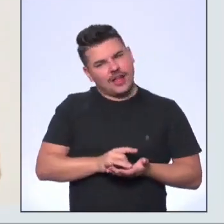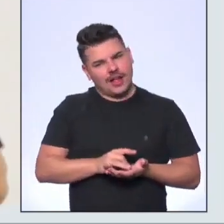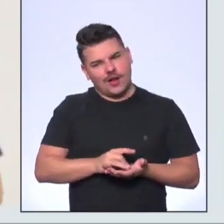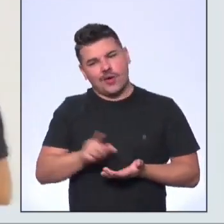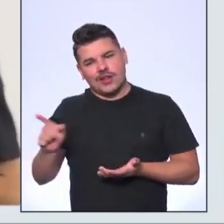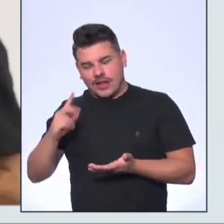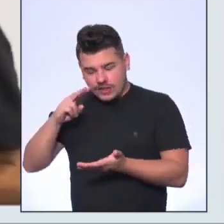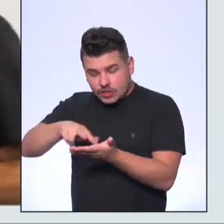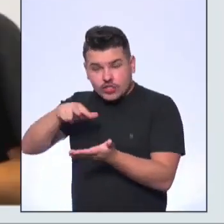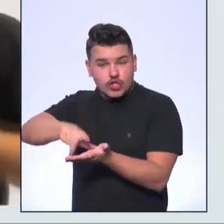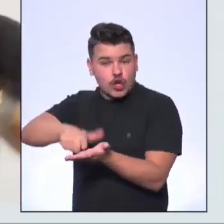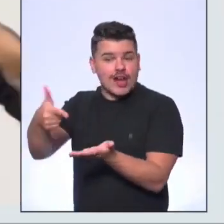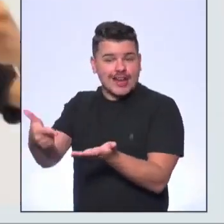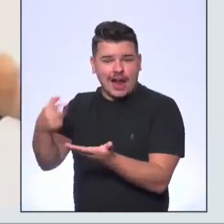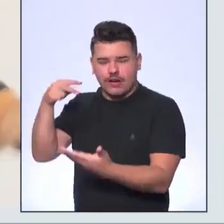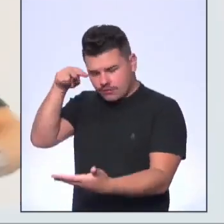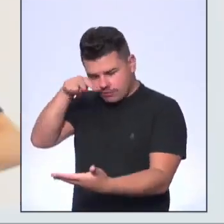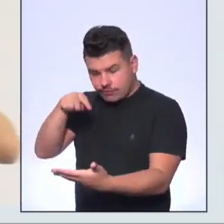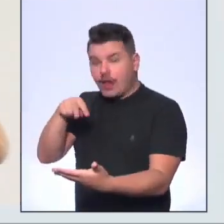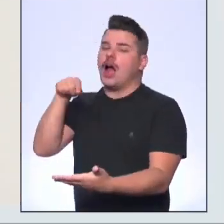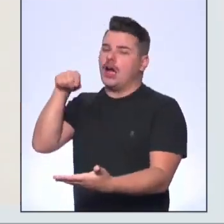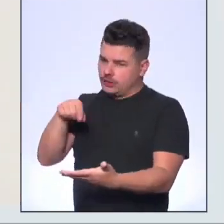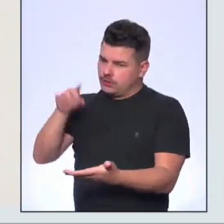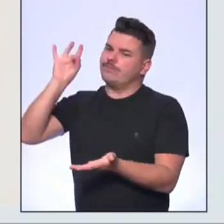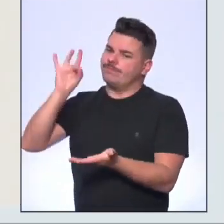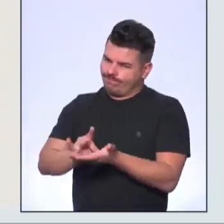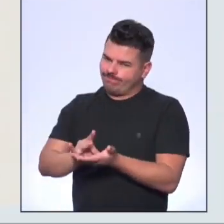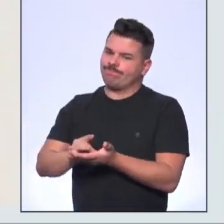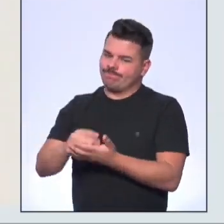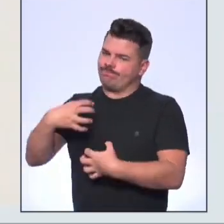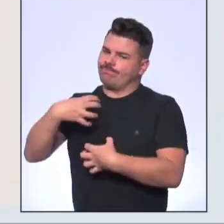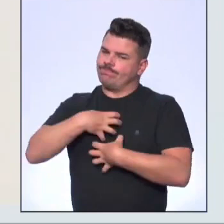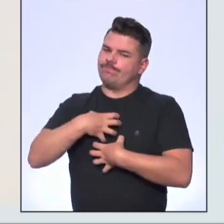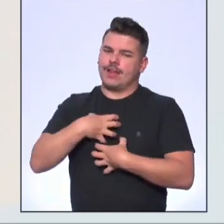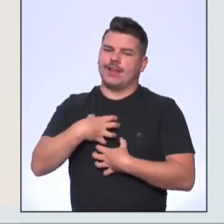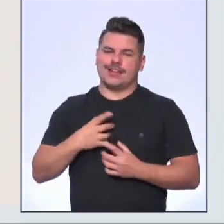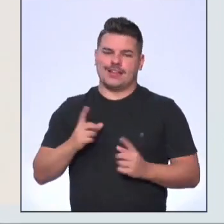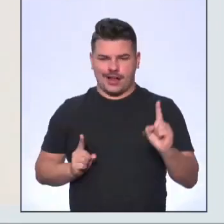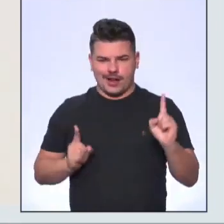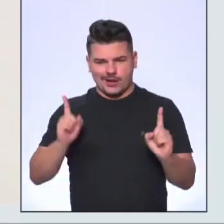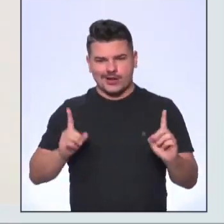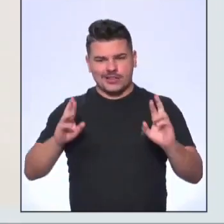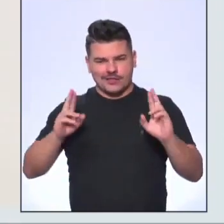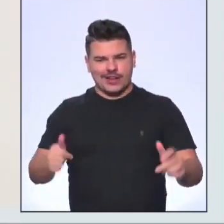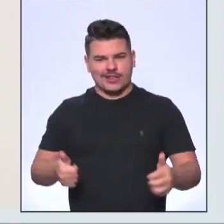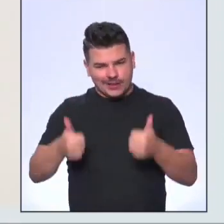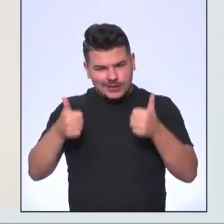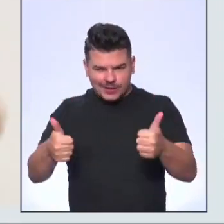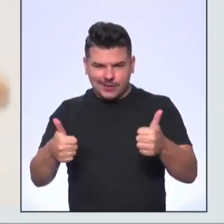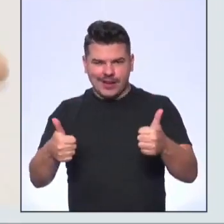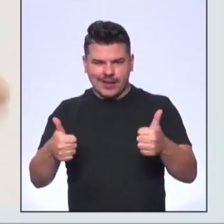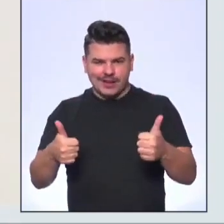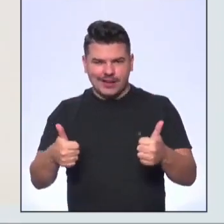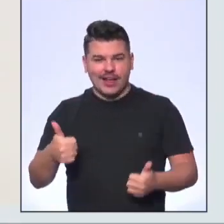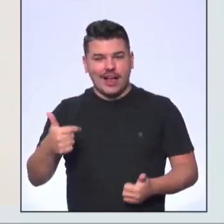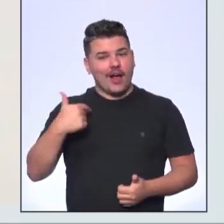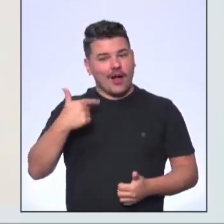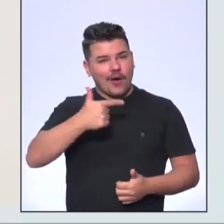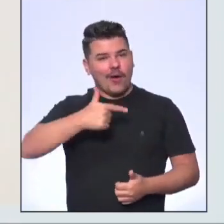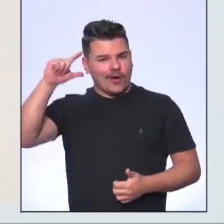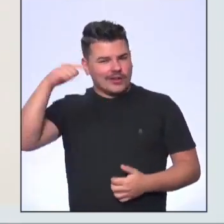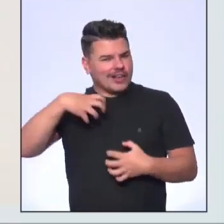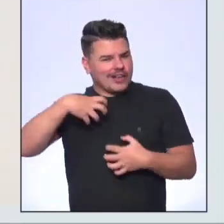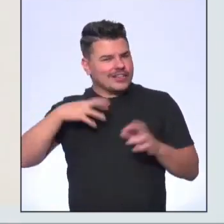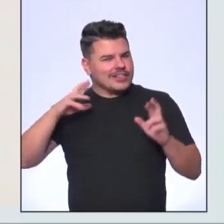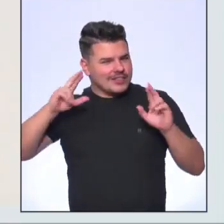Agora, se você está lendo uma notícia de jornal, você tem sim essa expectativa de veracidade. Beleza? Quer ver uma outra